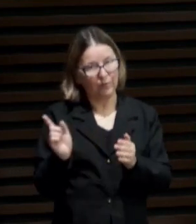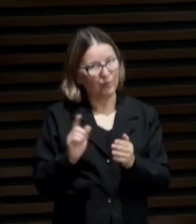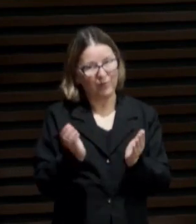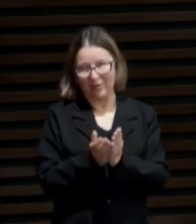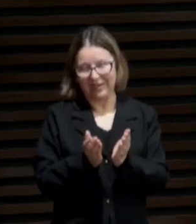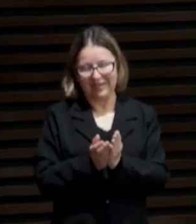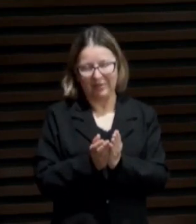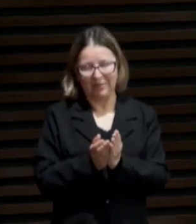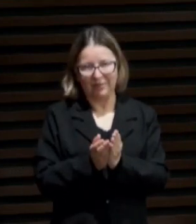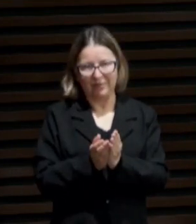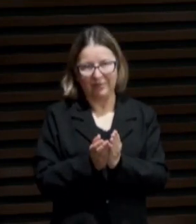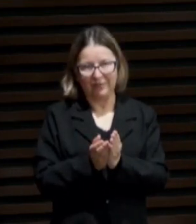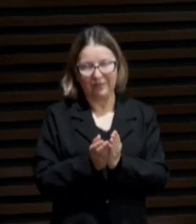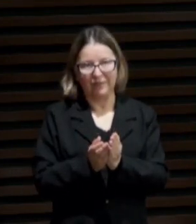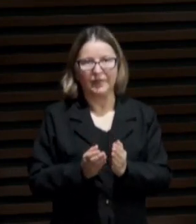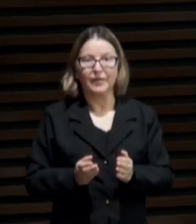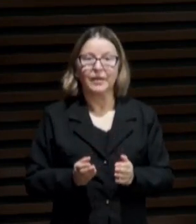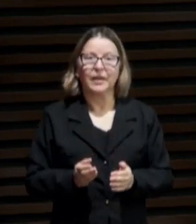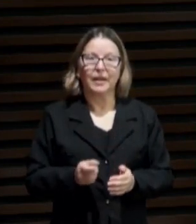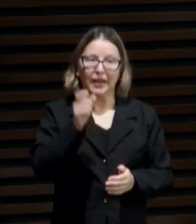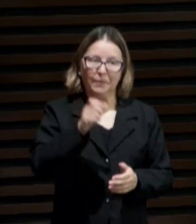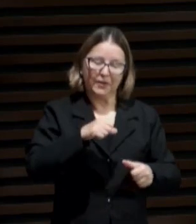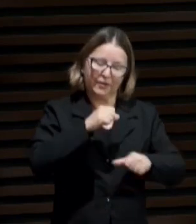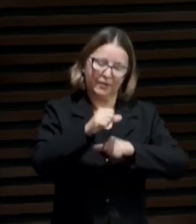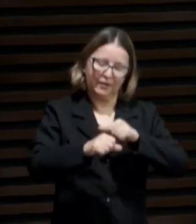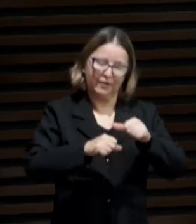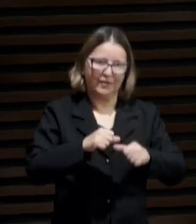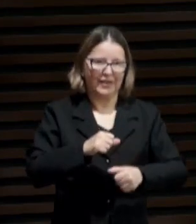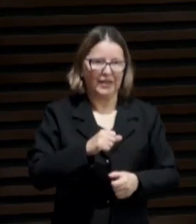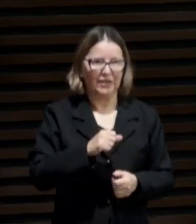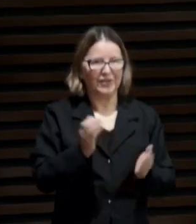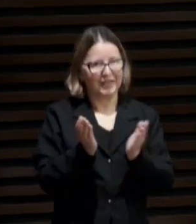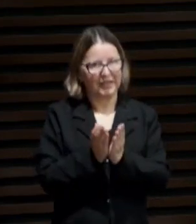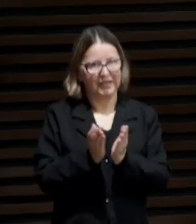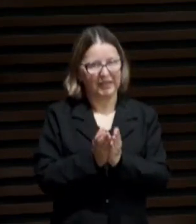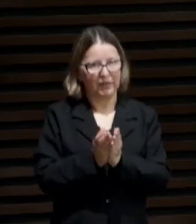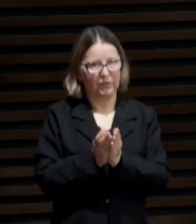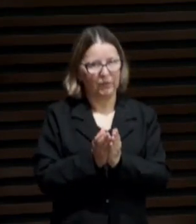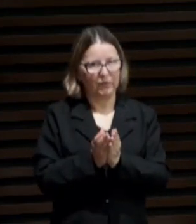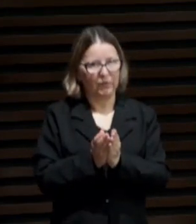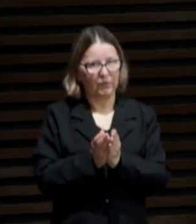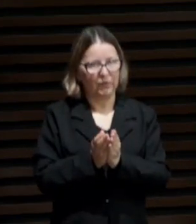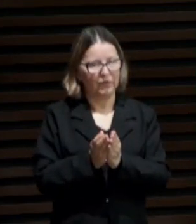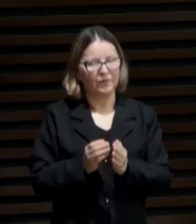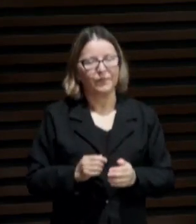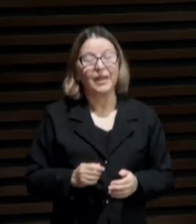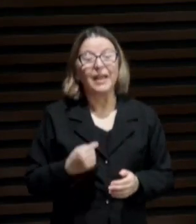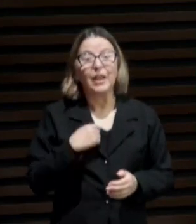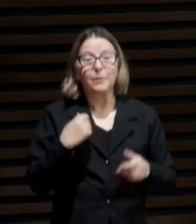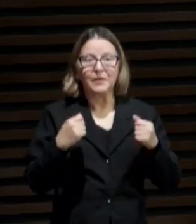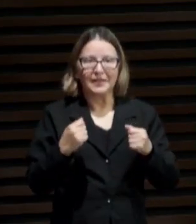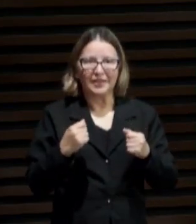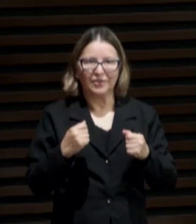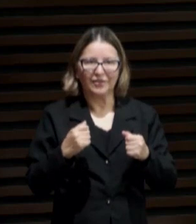atenção, tornado cristão. Ele não se fez cristão, porque eu não me faço cristão. Eu preciso ser tornado cristão